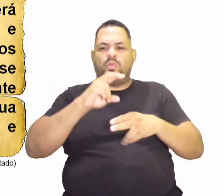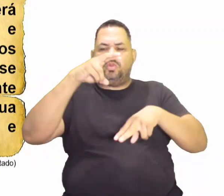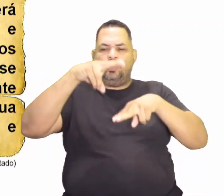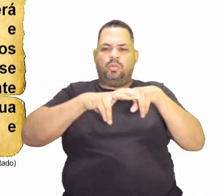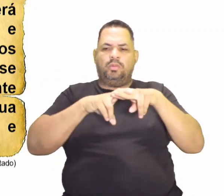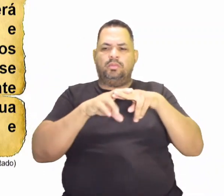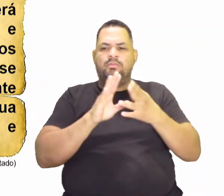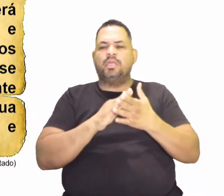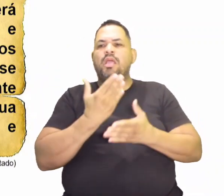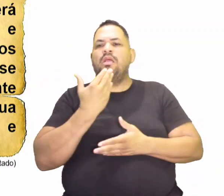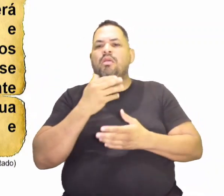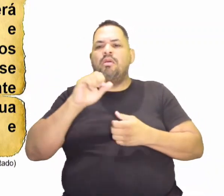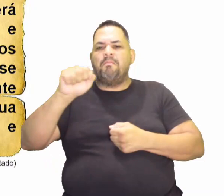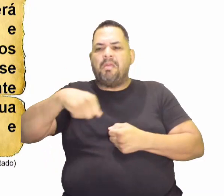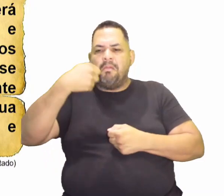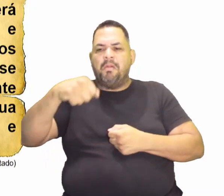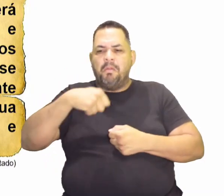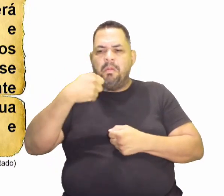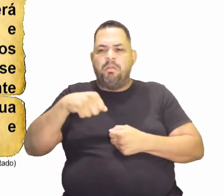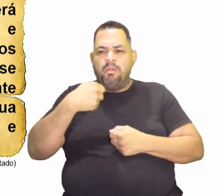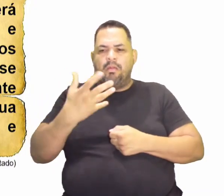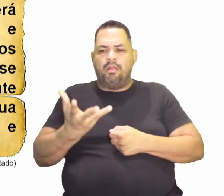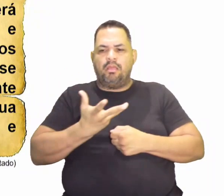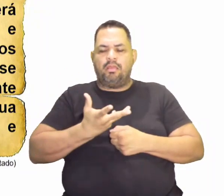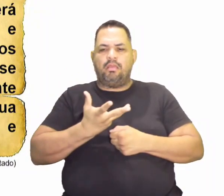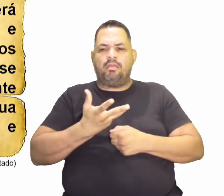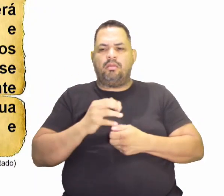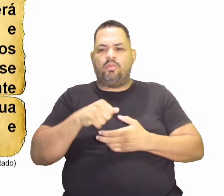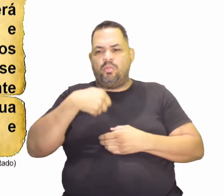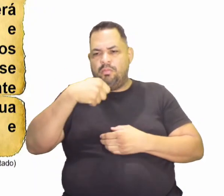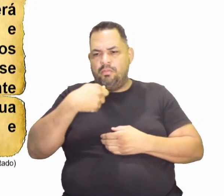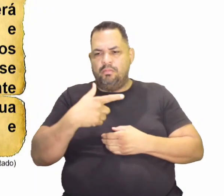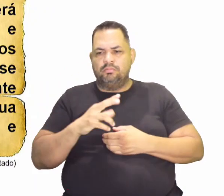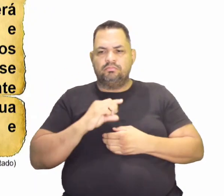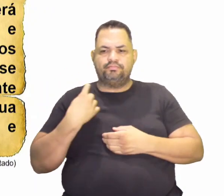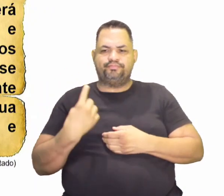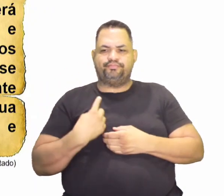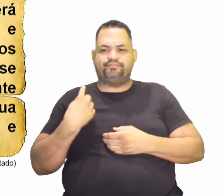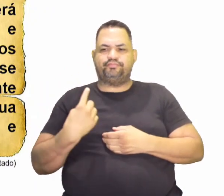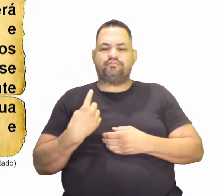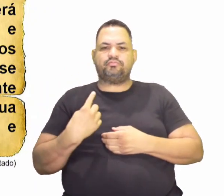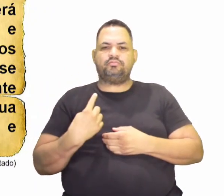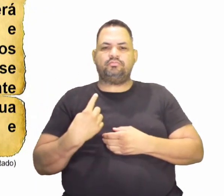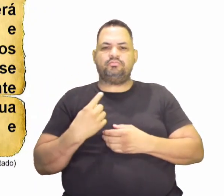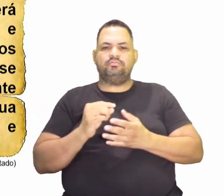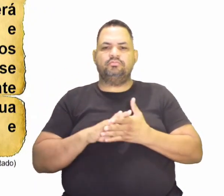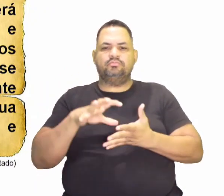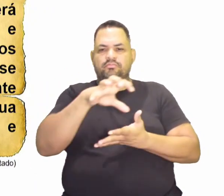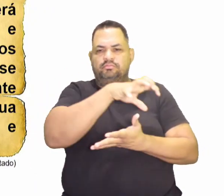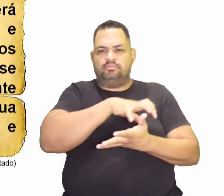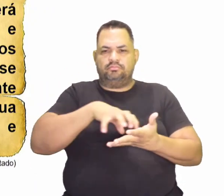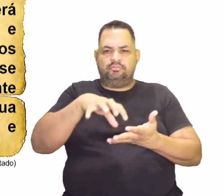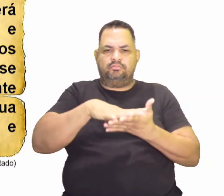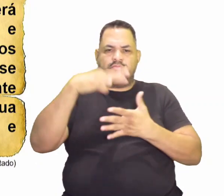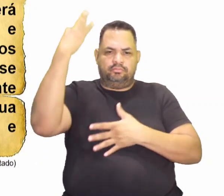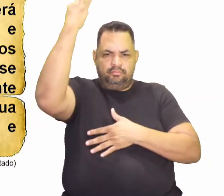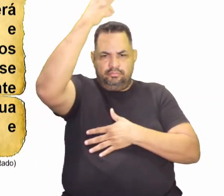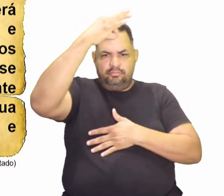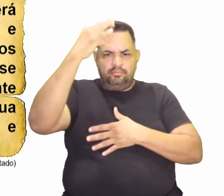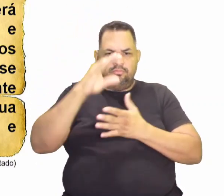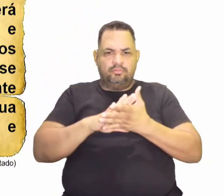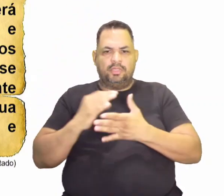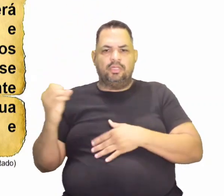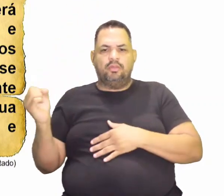mais comida na boca, ela quer já pegar a colher e comer sozinha. Essa revolução espiritual,